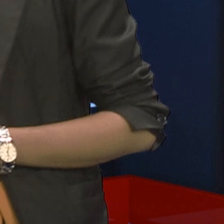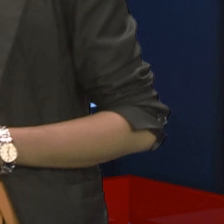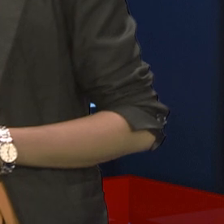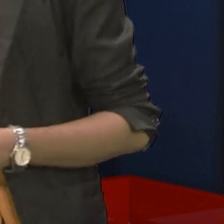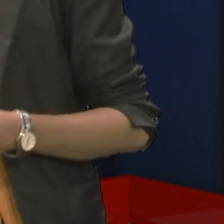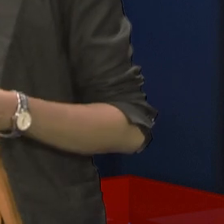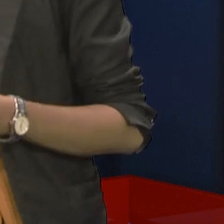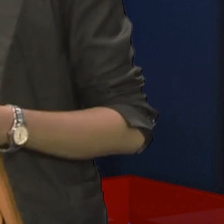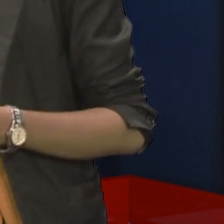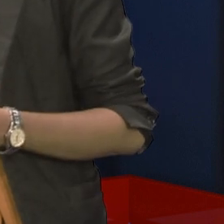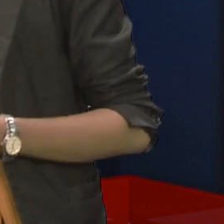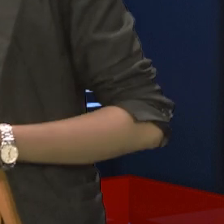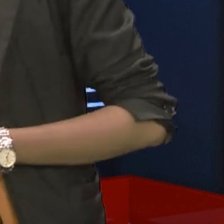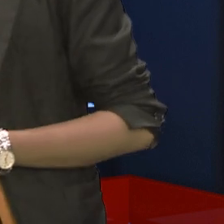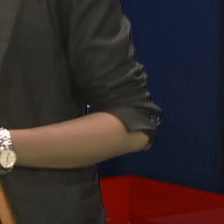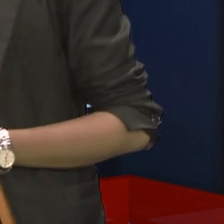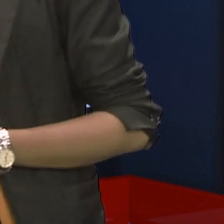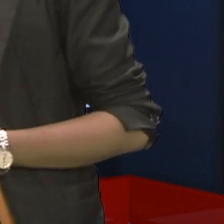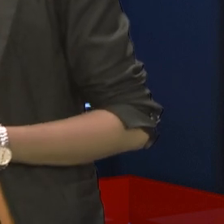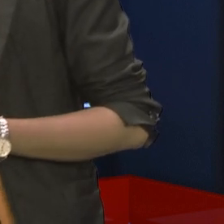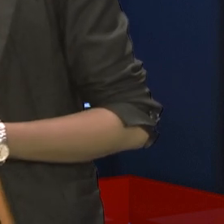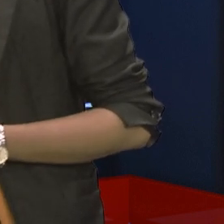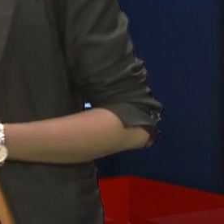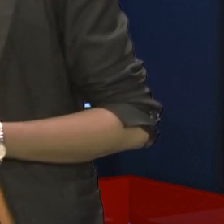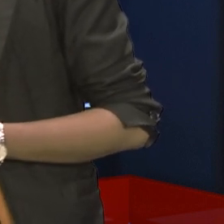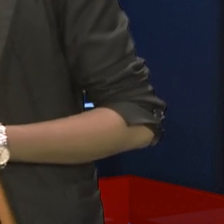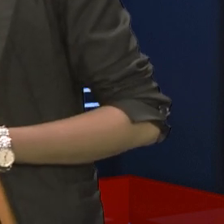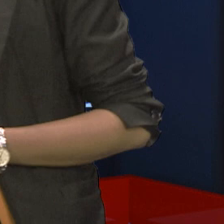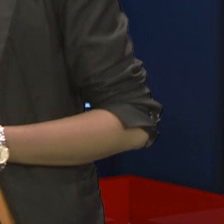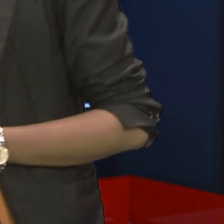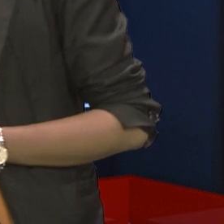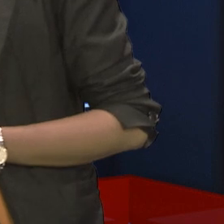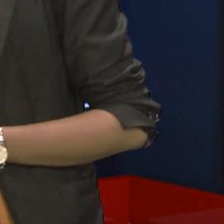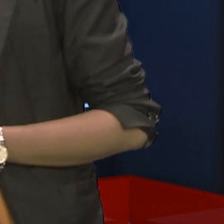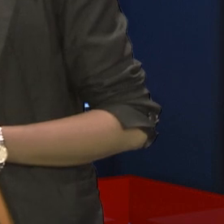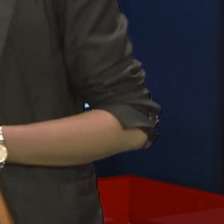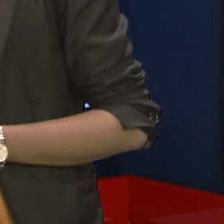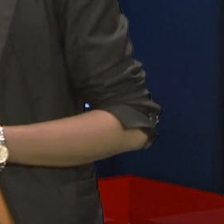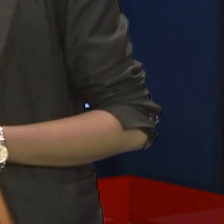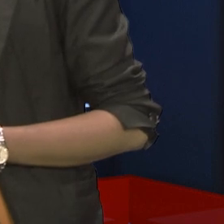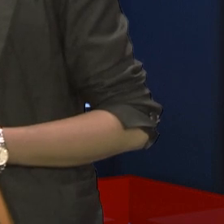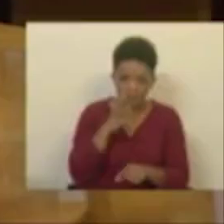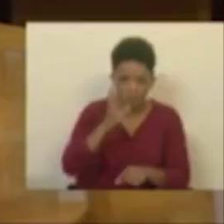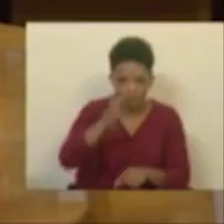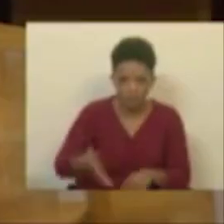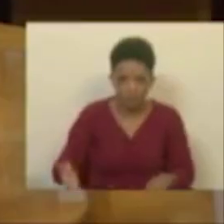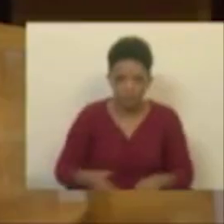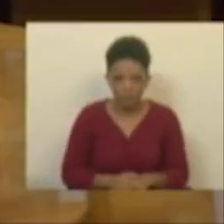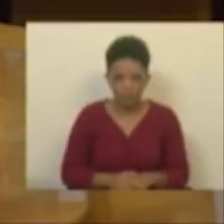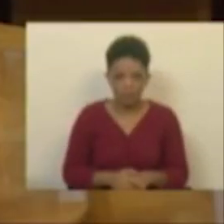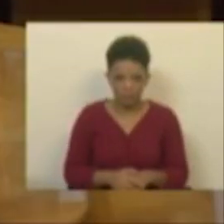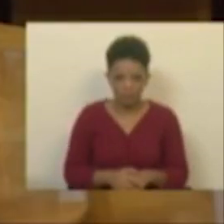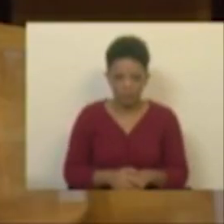em curso e garante que a bandeira portuguesa continuará a decorar os aviões da companhia aérea.